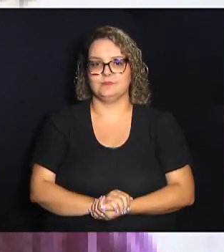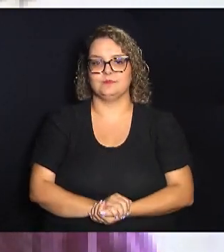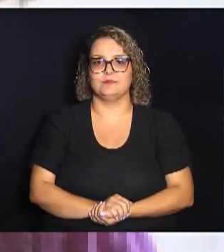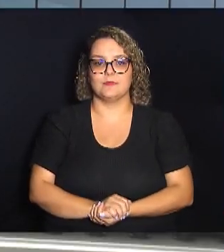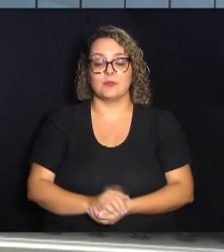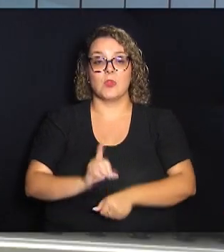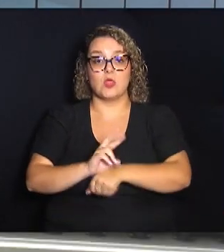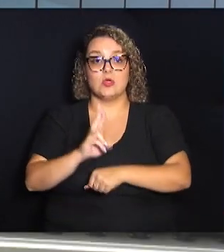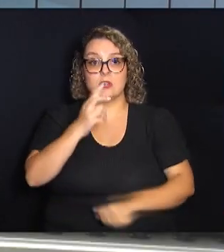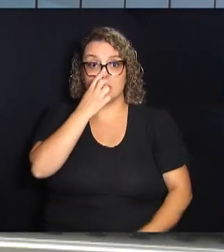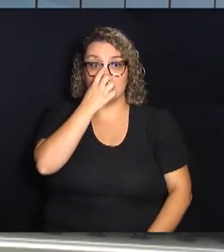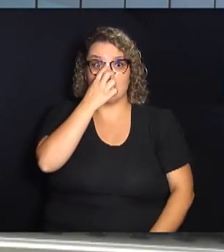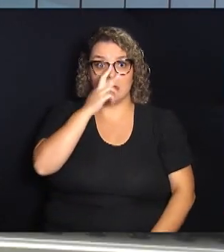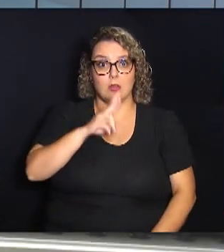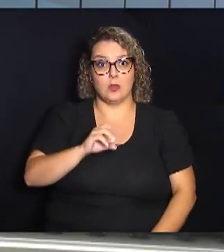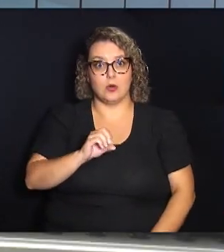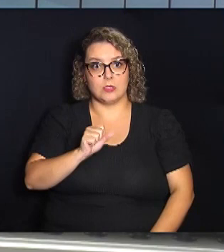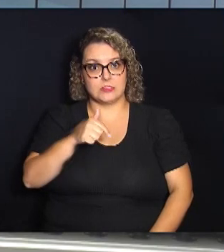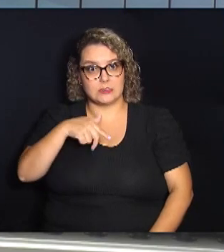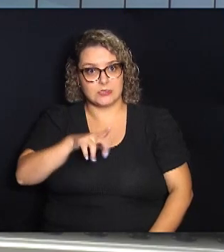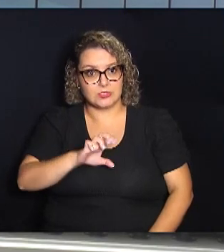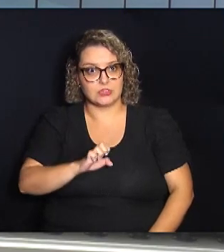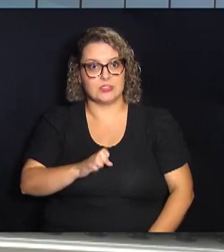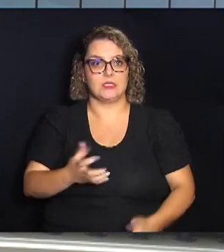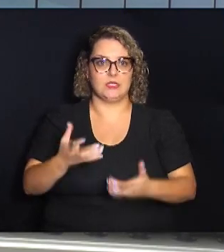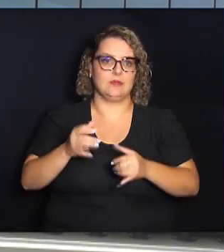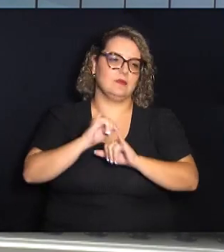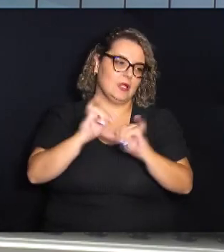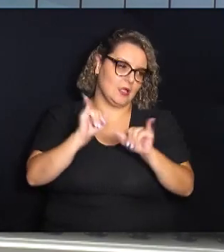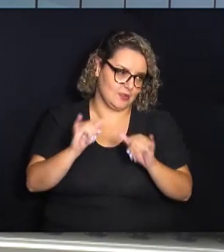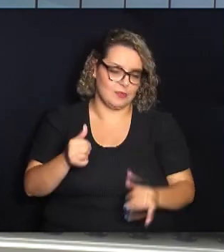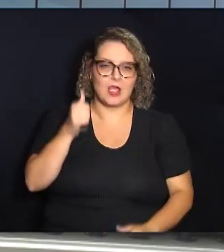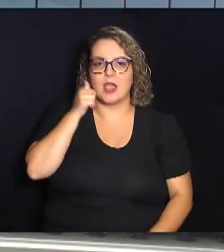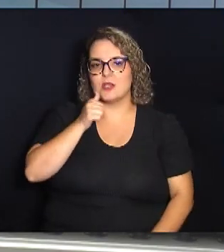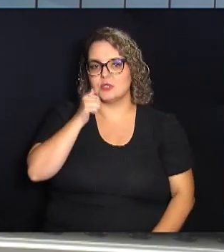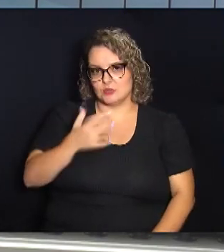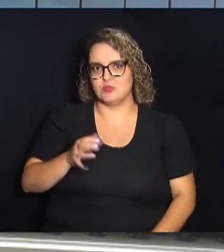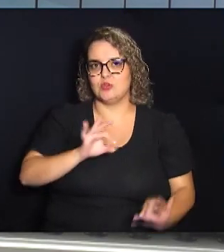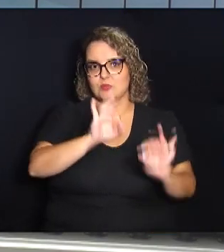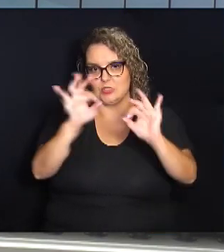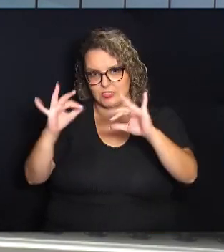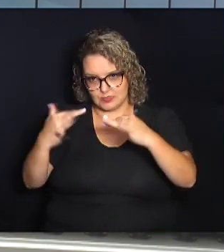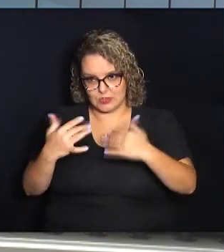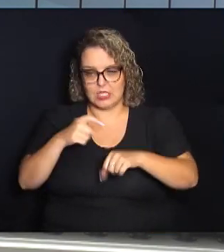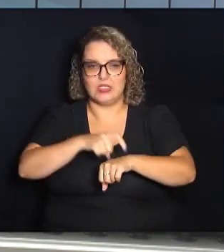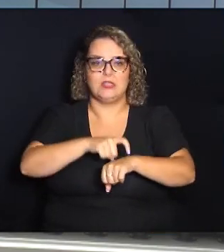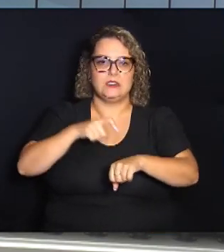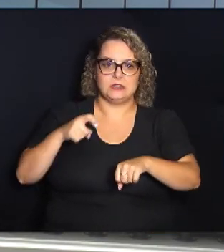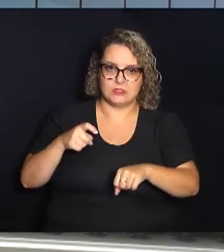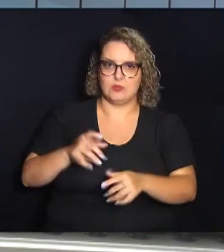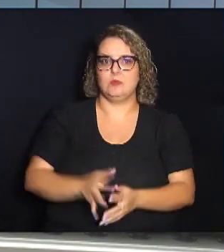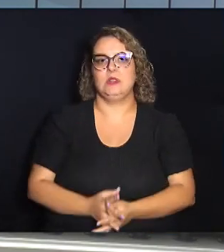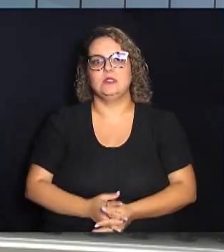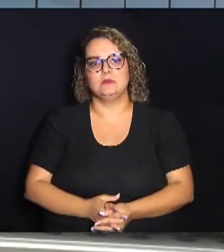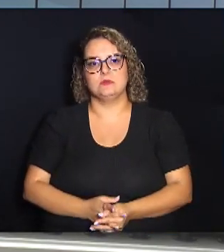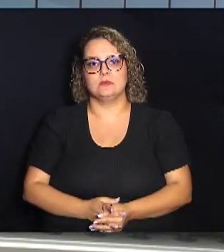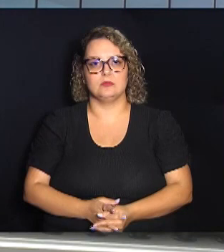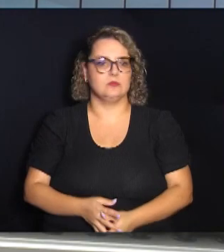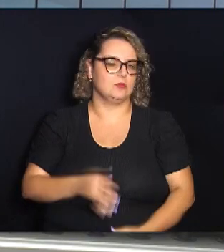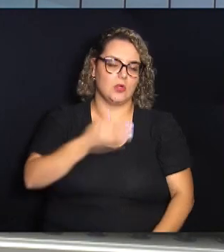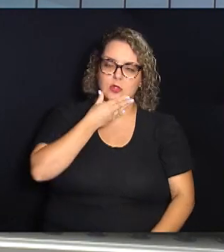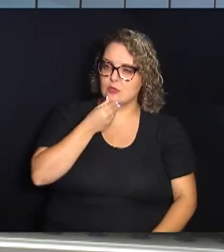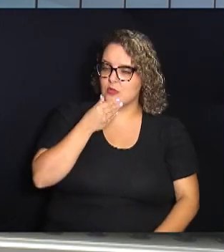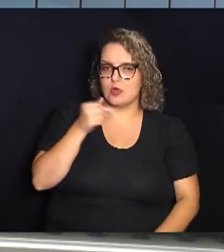Doutora Rosângela, eu queria que você deixasse um recado, então, para as mulheres que estão nos assistindo nesse momento, para os